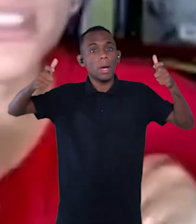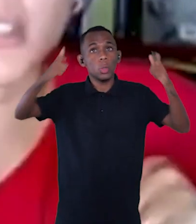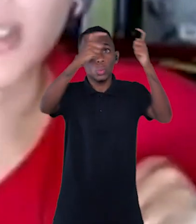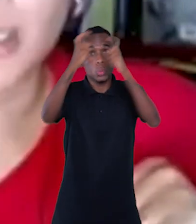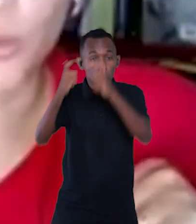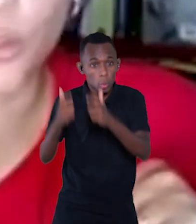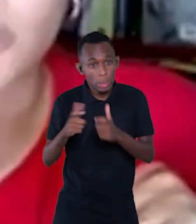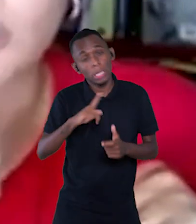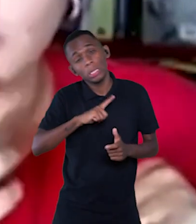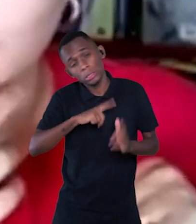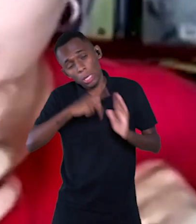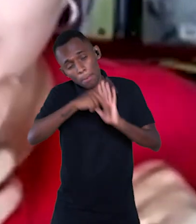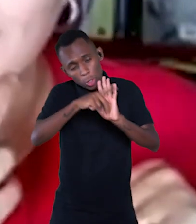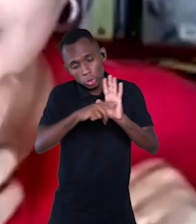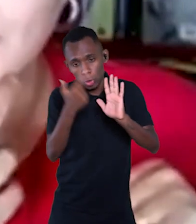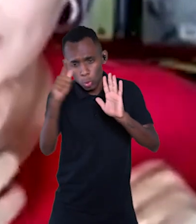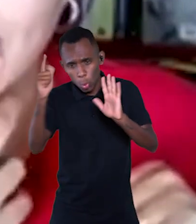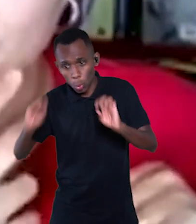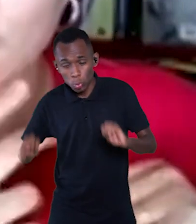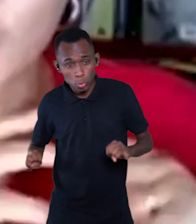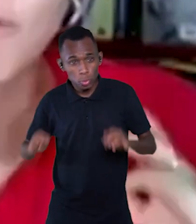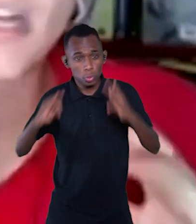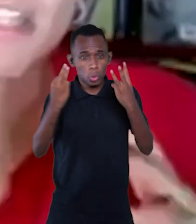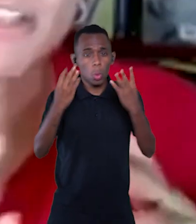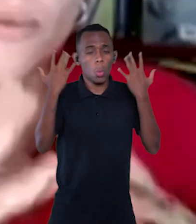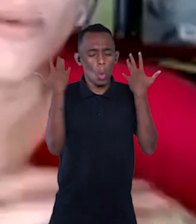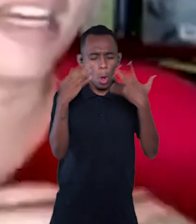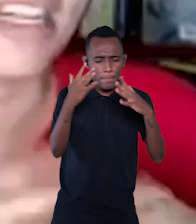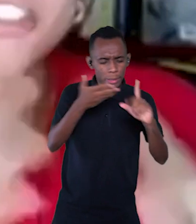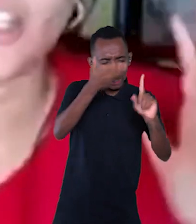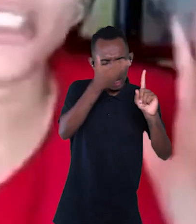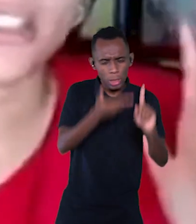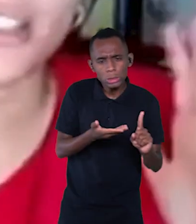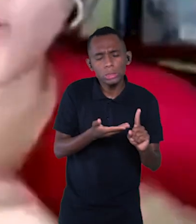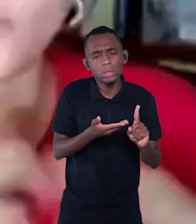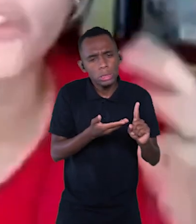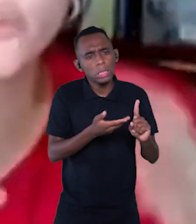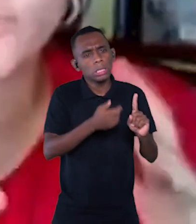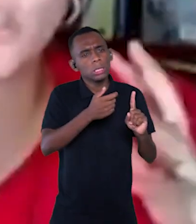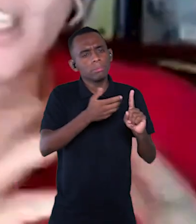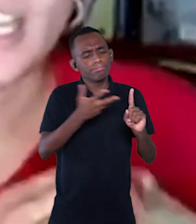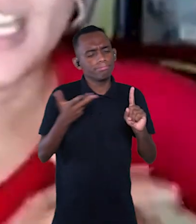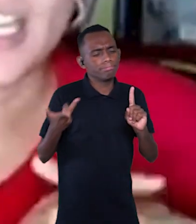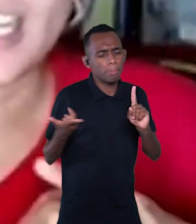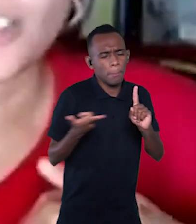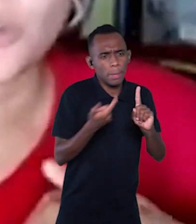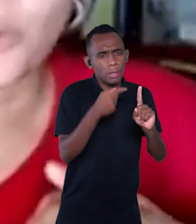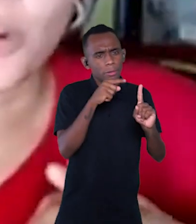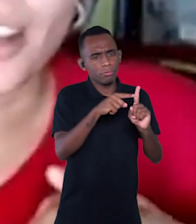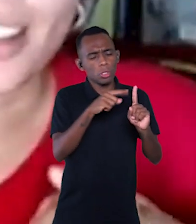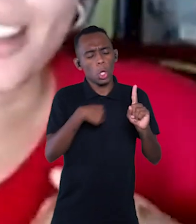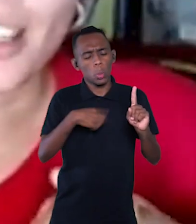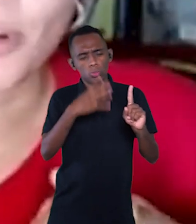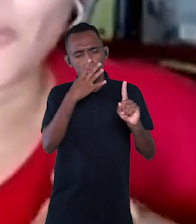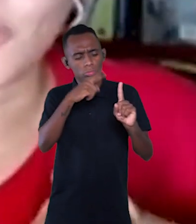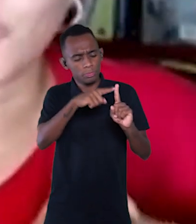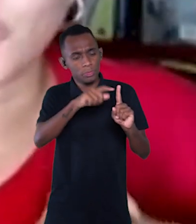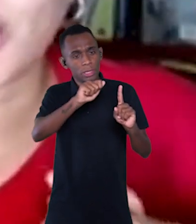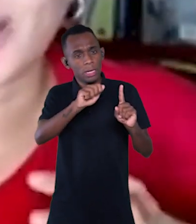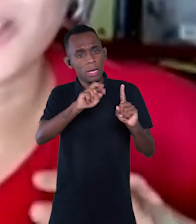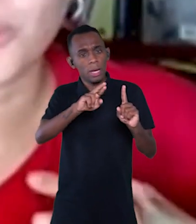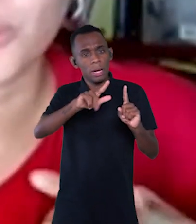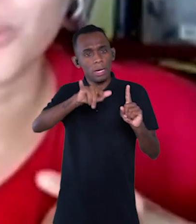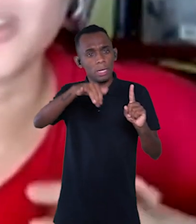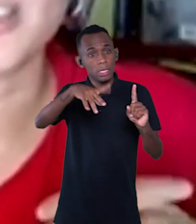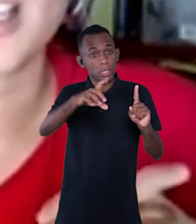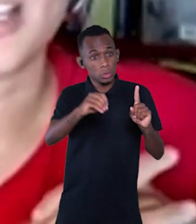gente tem outros projetos para o ano que vem também, um show em homenagem a um grande artista, compositor e cantor que eu admiro muito, que